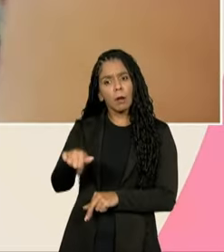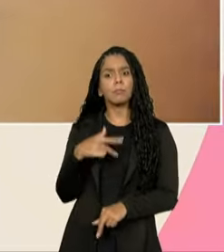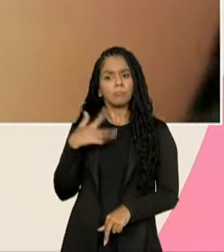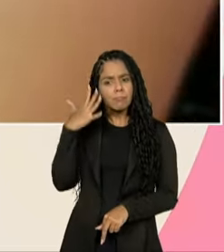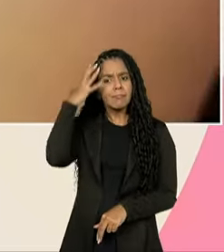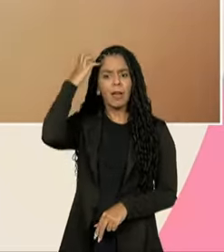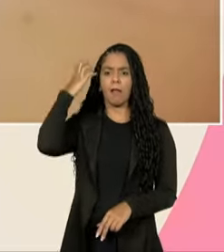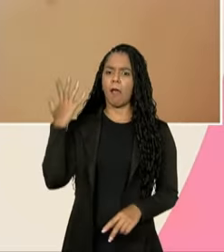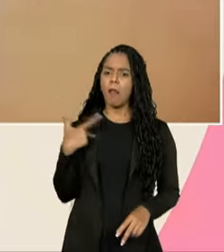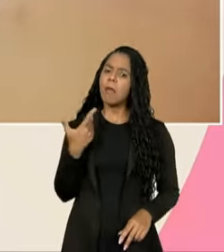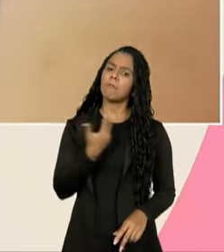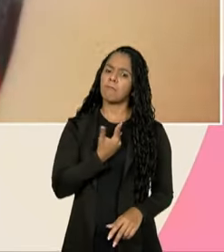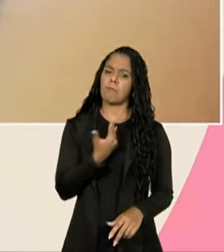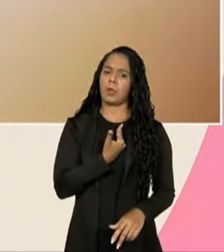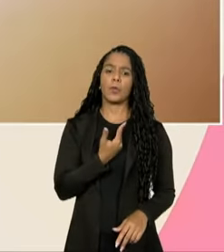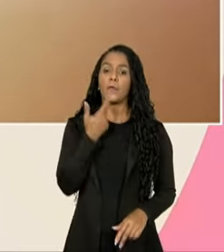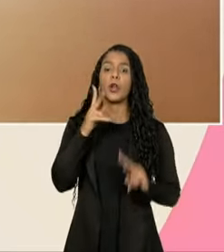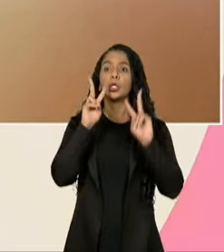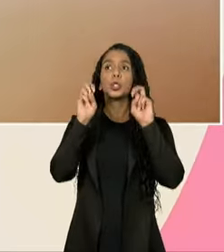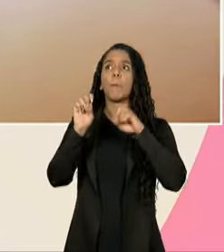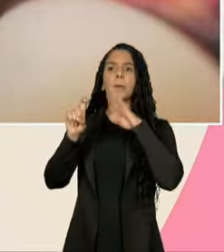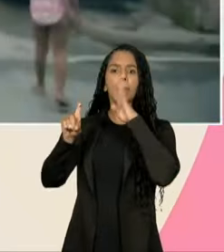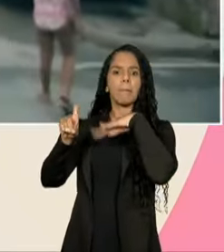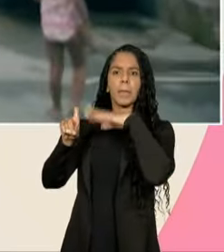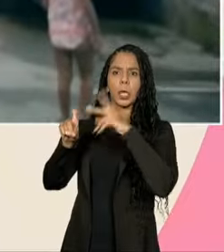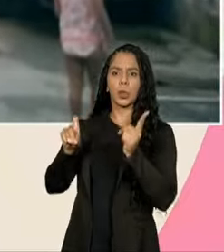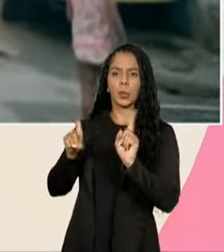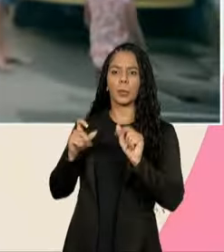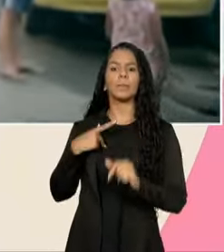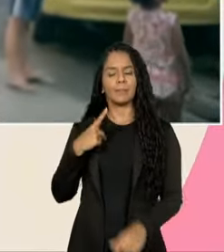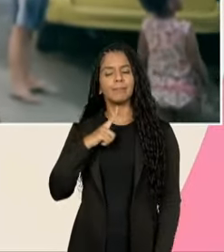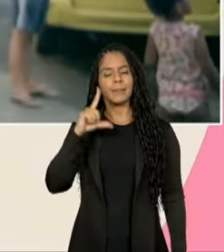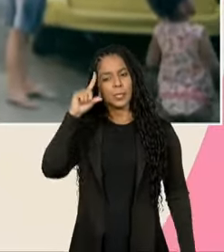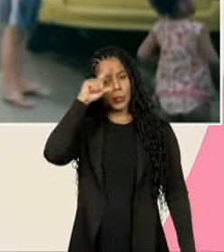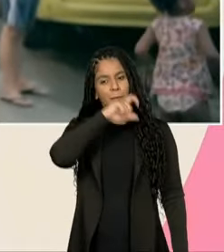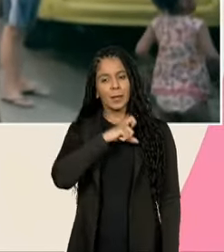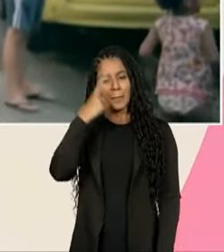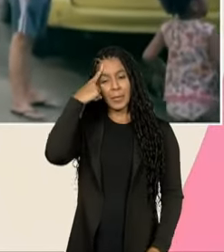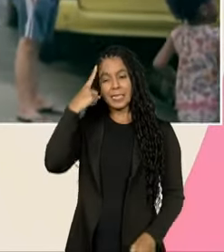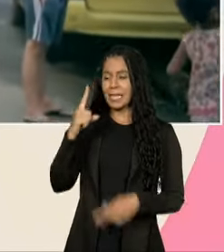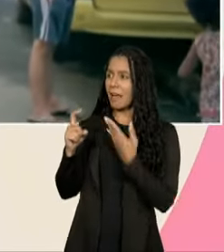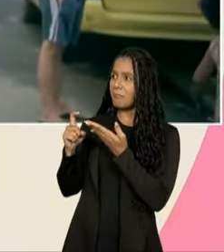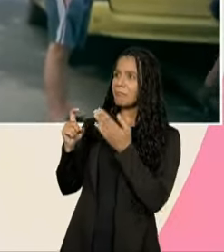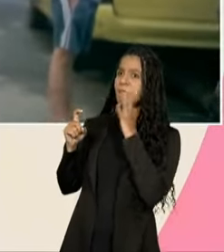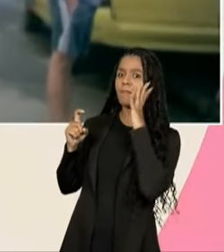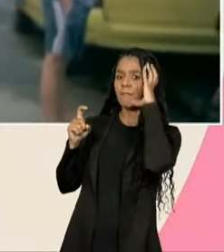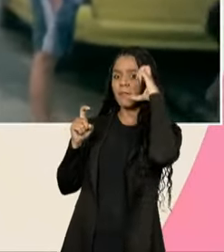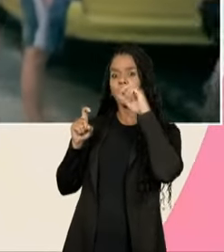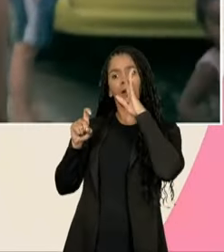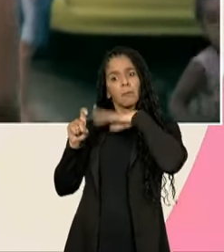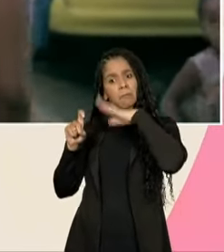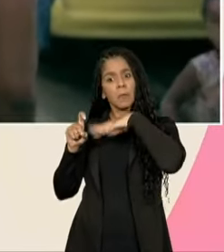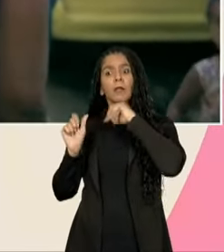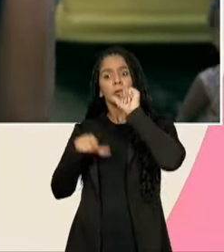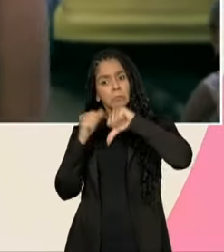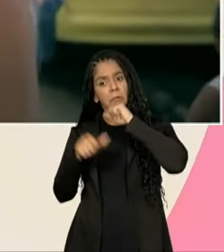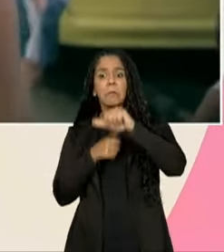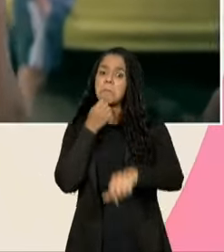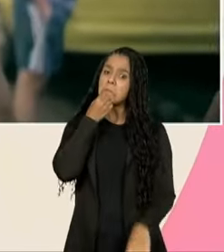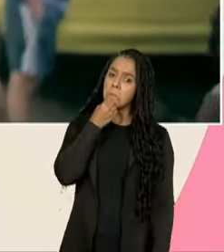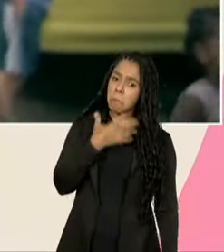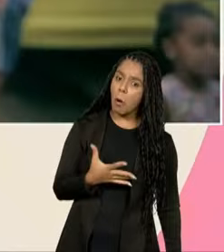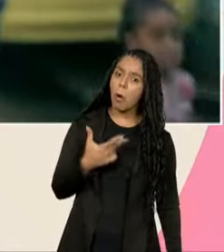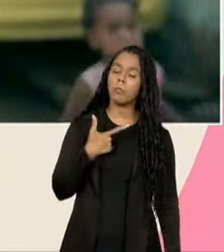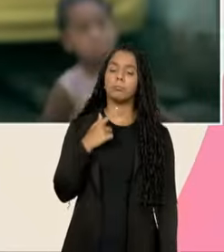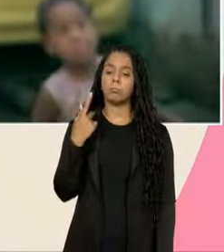Então, eu não estou falando de um mito, né? E eu tenho muita dificuldade de pensar nela como um mito, apesar dela estar virada. E que bom que a